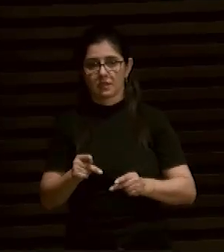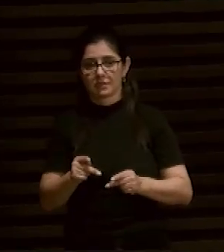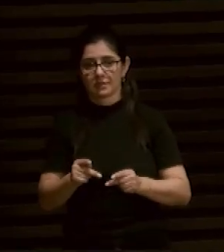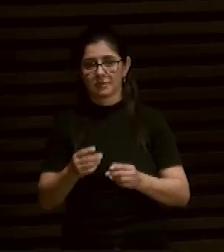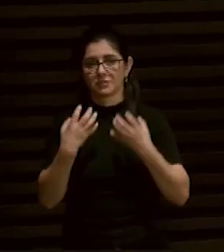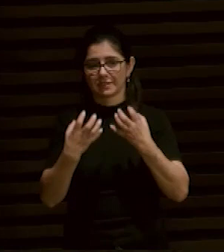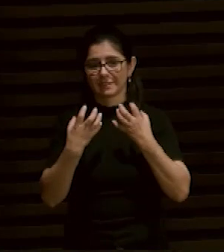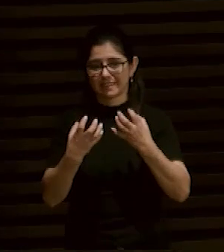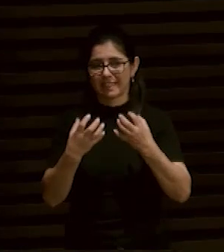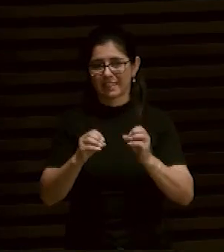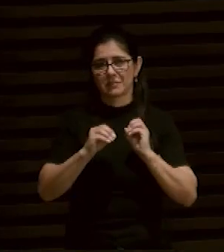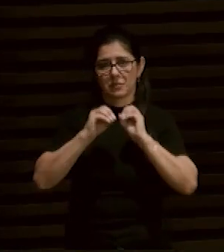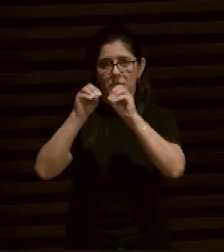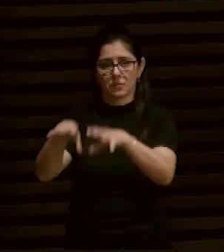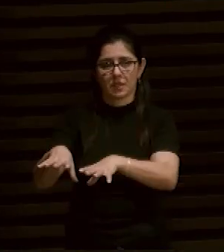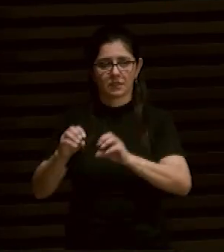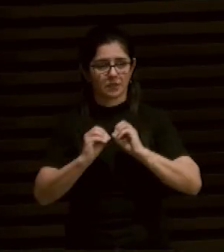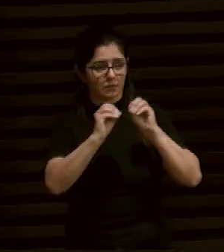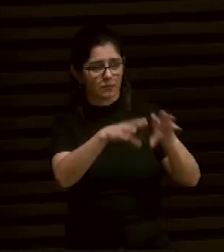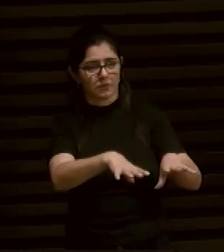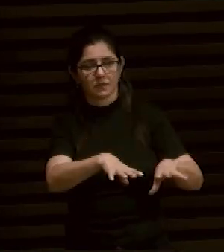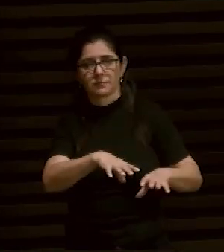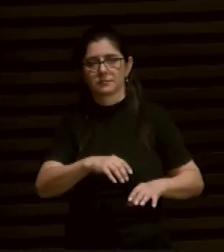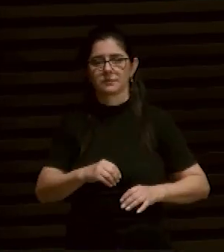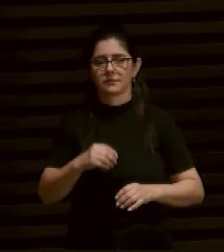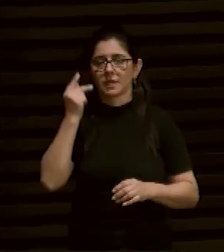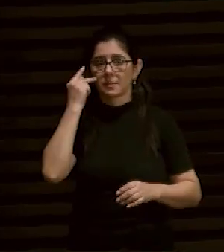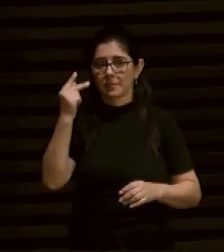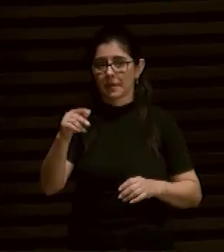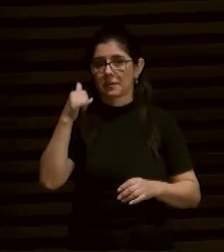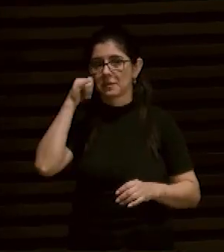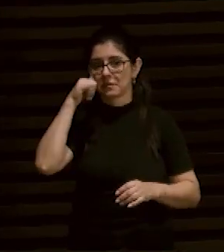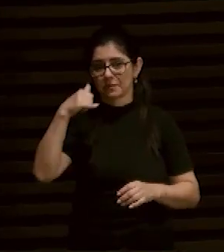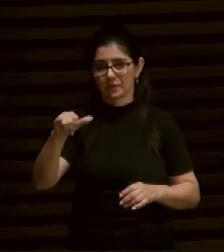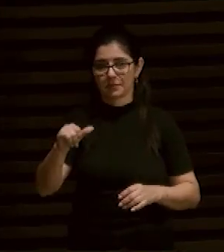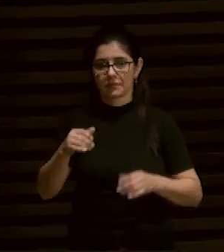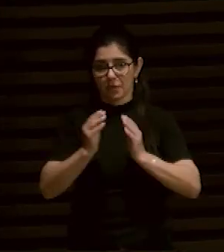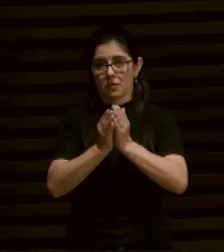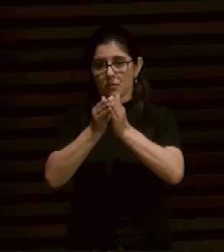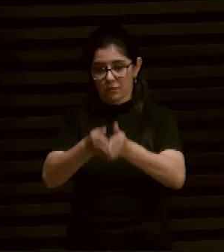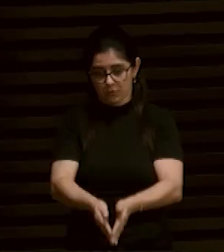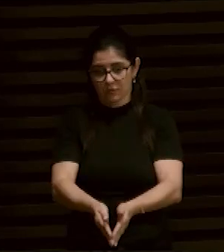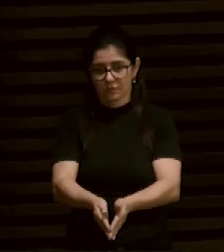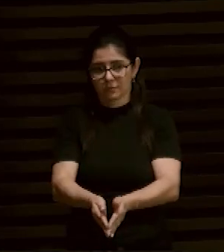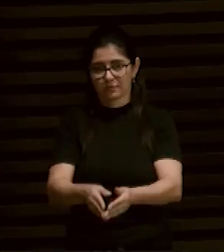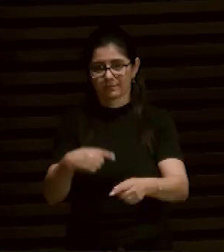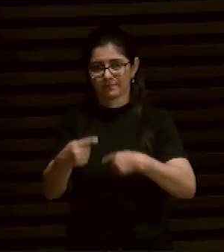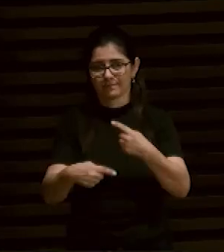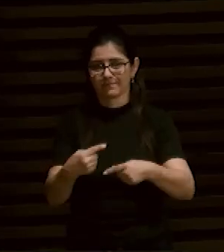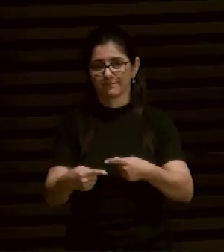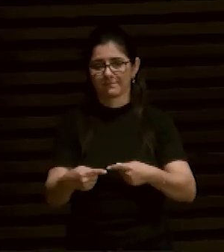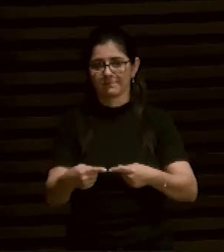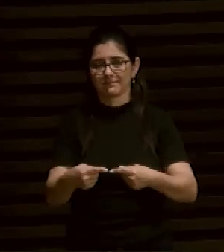barco não afundar. Até que no versículo 15, o próprio Jonas ele é lançado para fora do mar, para fora do barco, para dentro do